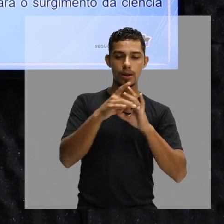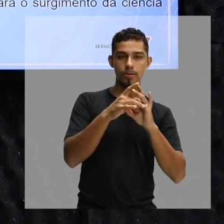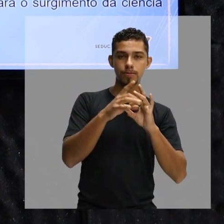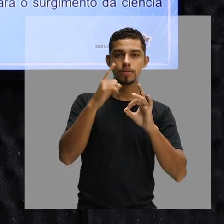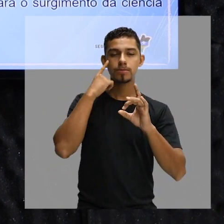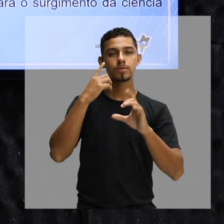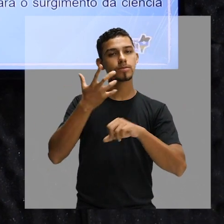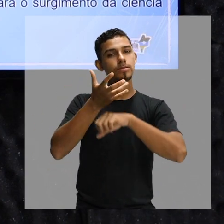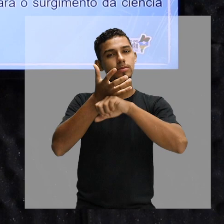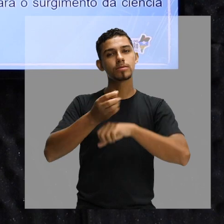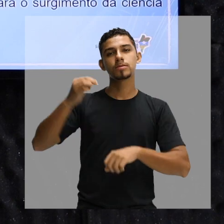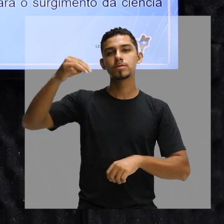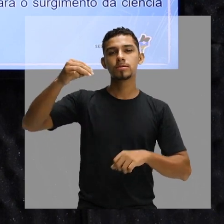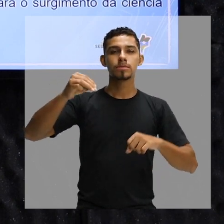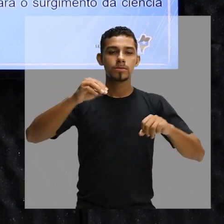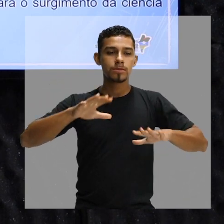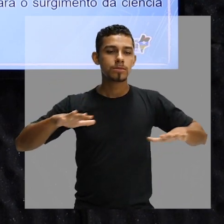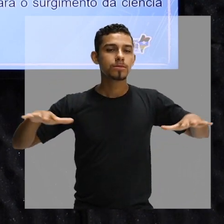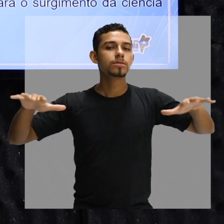abre espaço